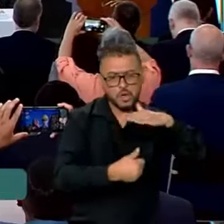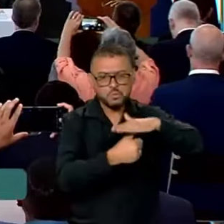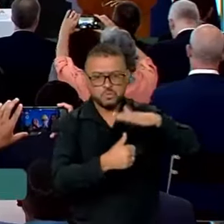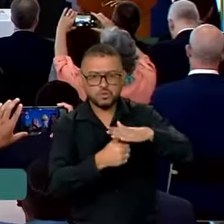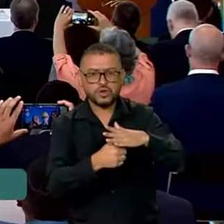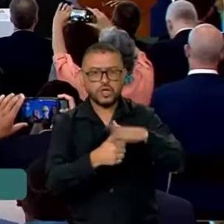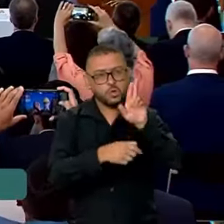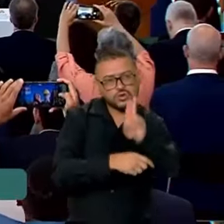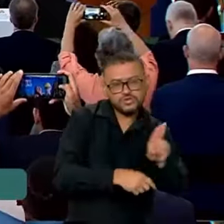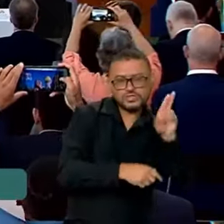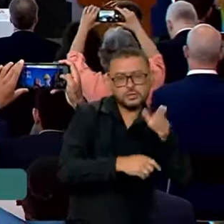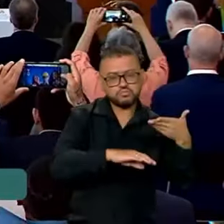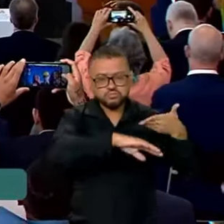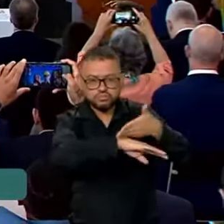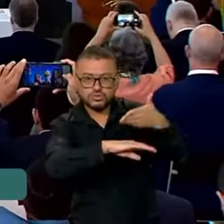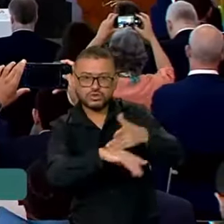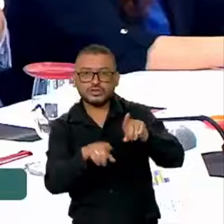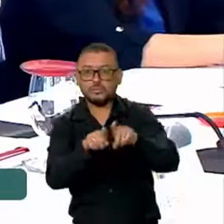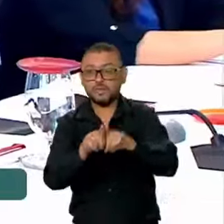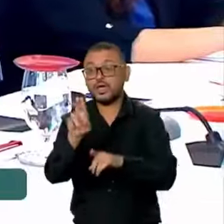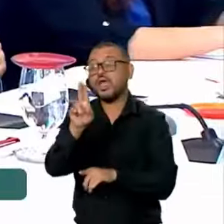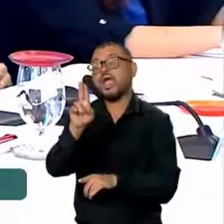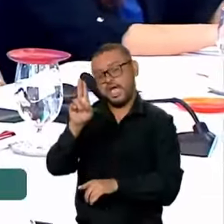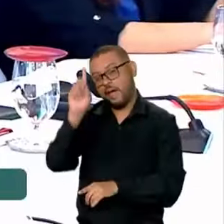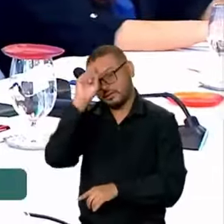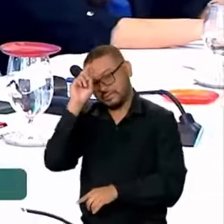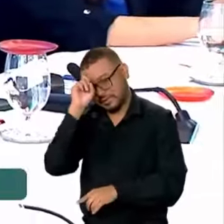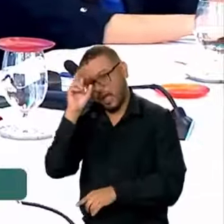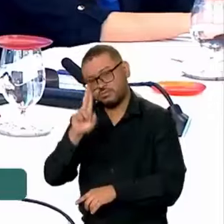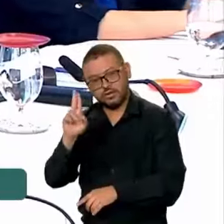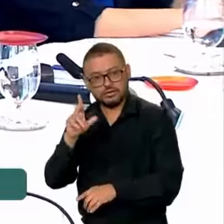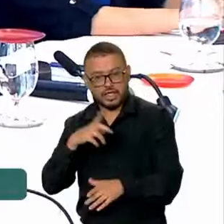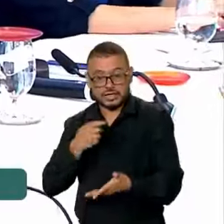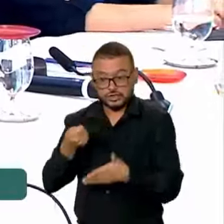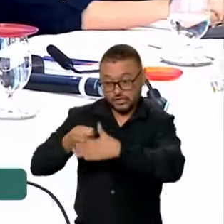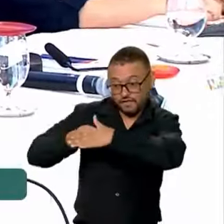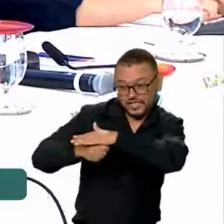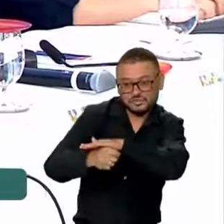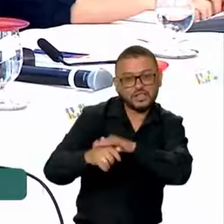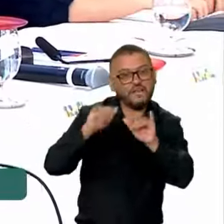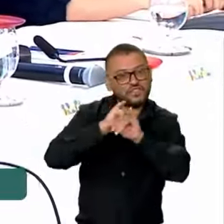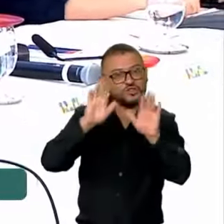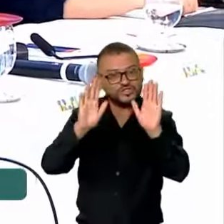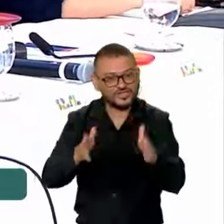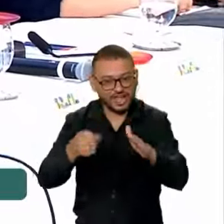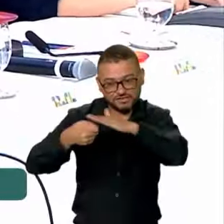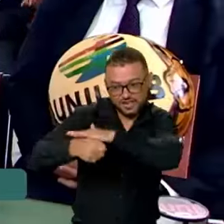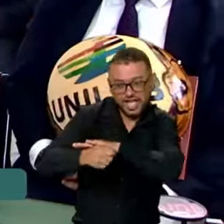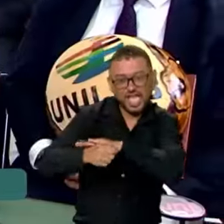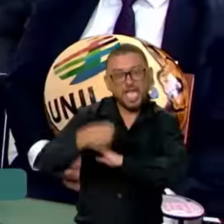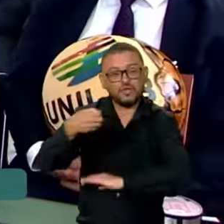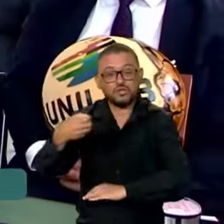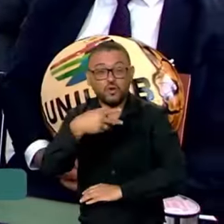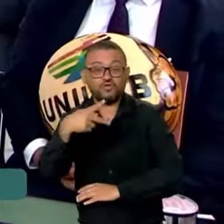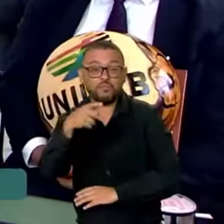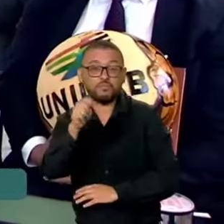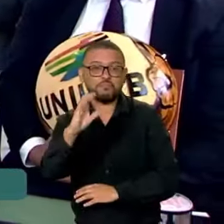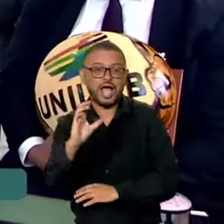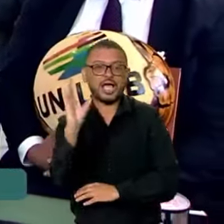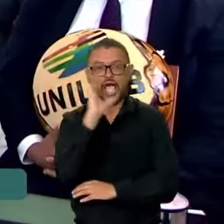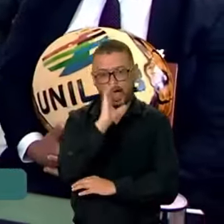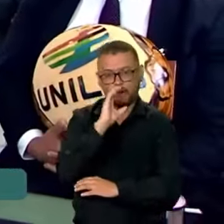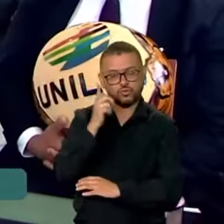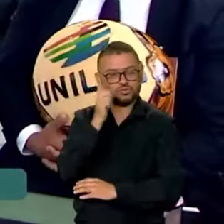Universidades e dos institutos federais o governo anunciou investimentos do programa de aceleração do crescimento